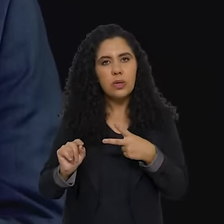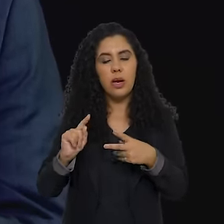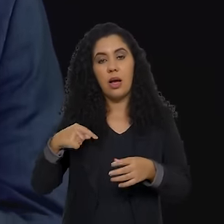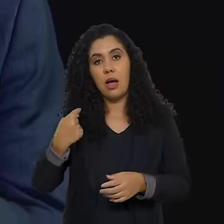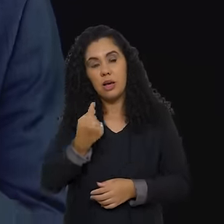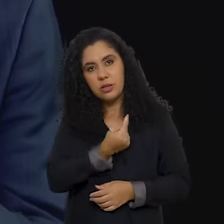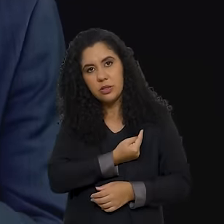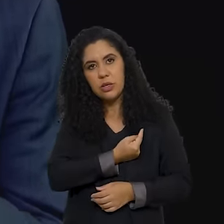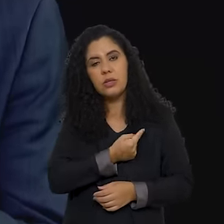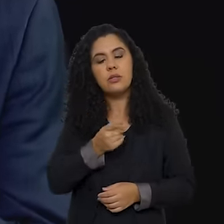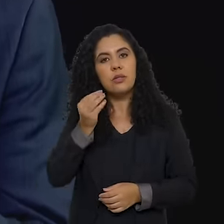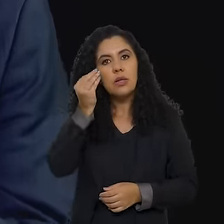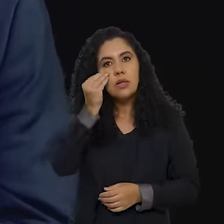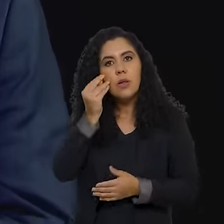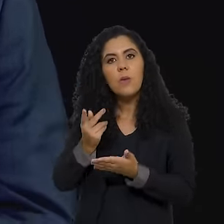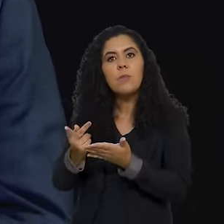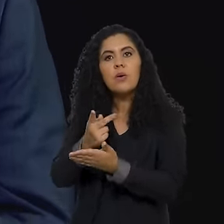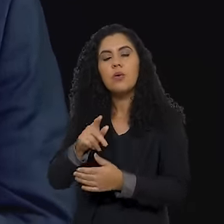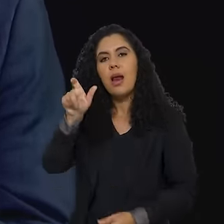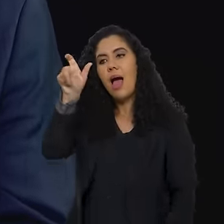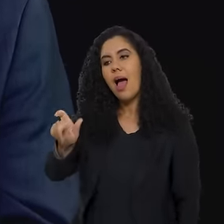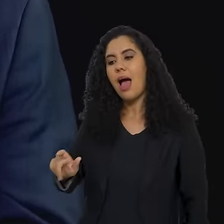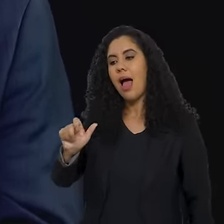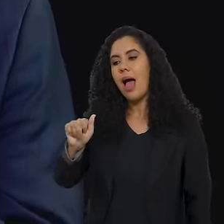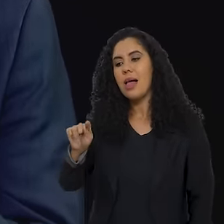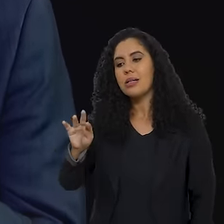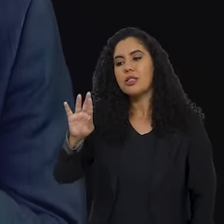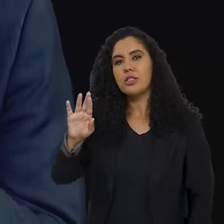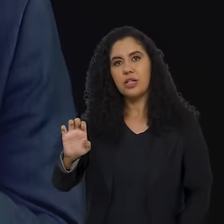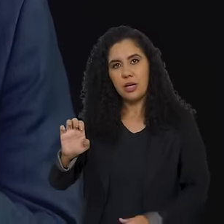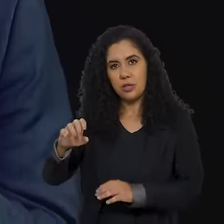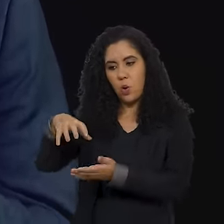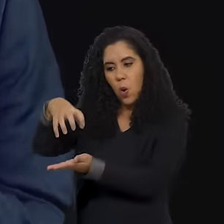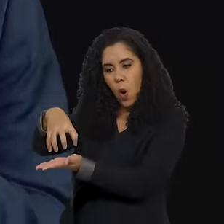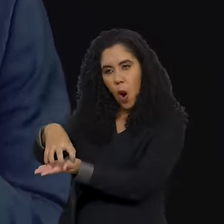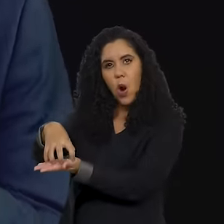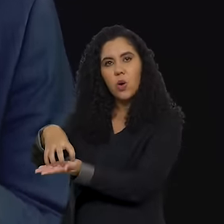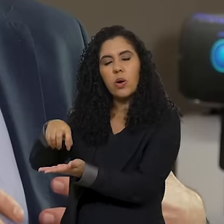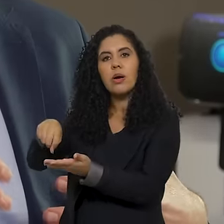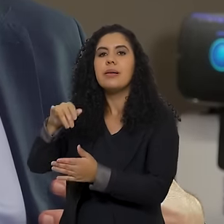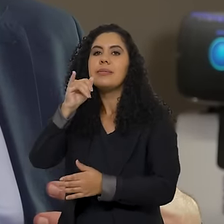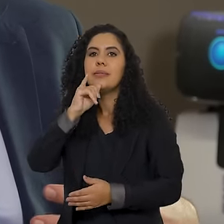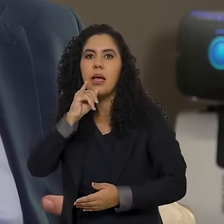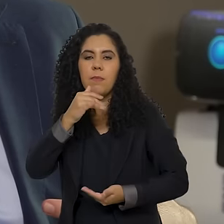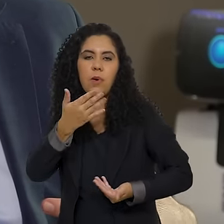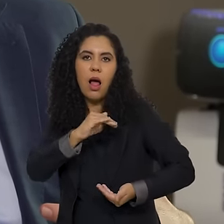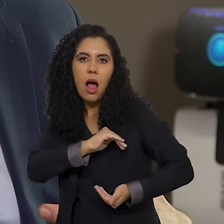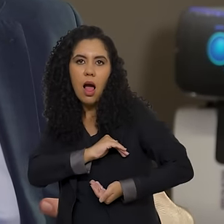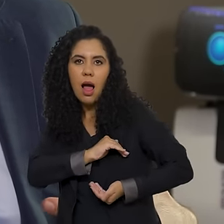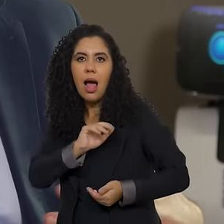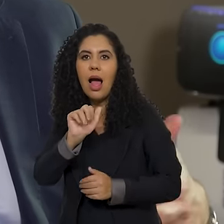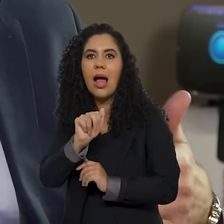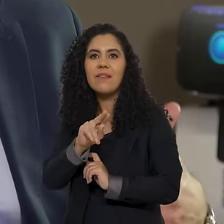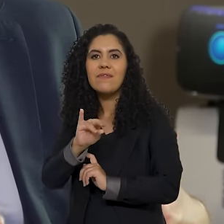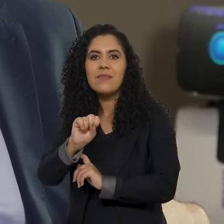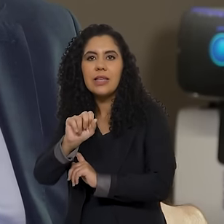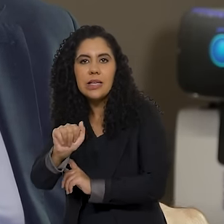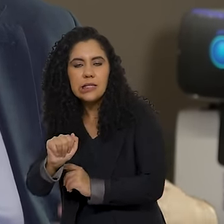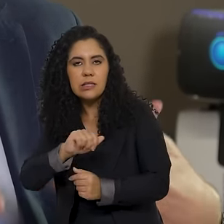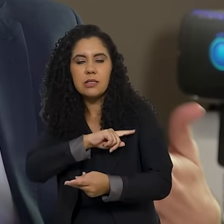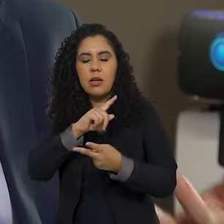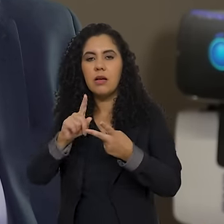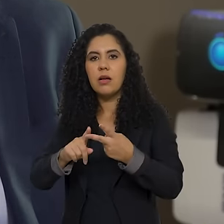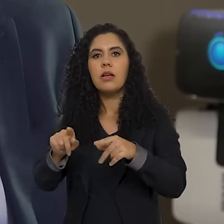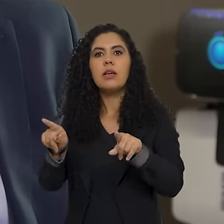procurando agentes reguladores, como por exemplo a Anvisa, a Agência Nacional de Mineração, e